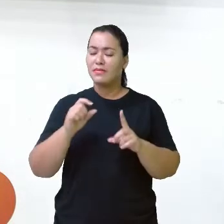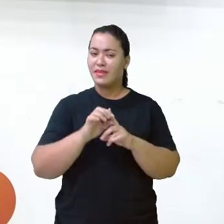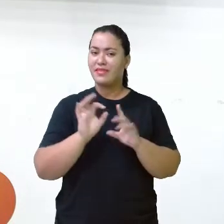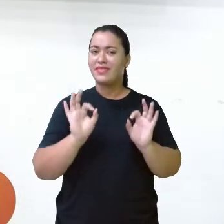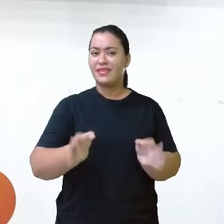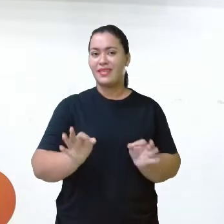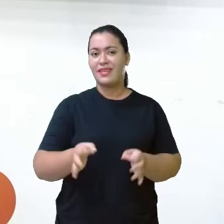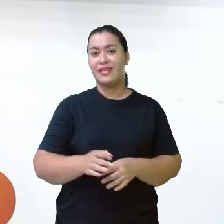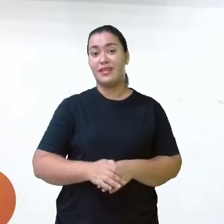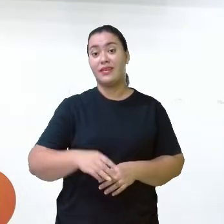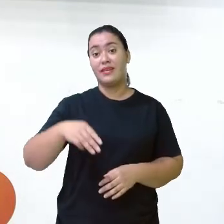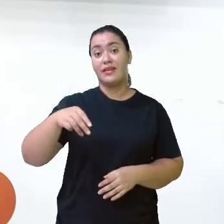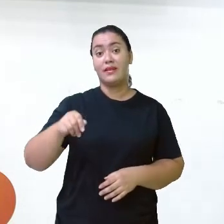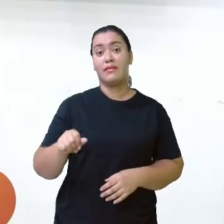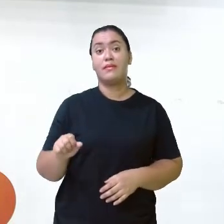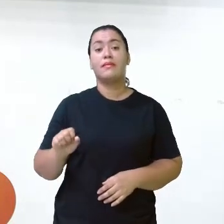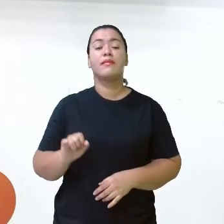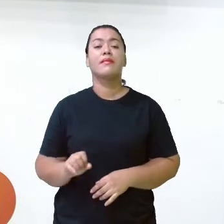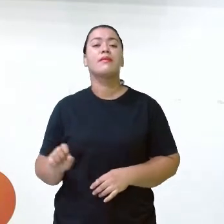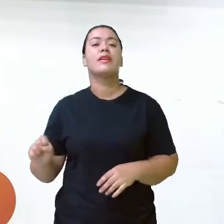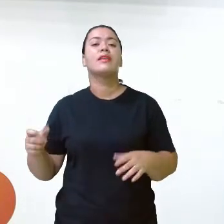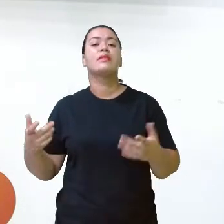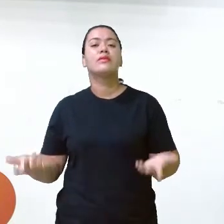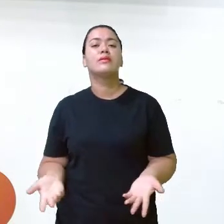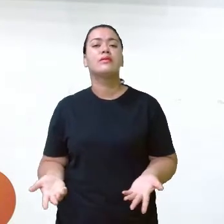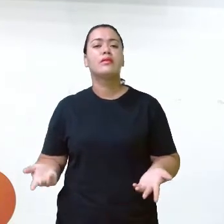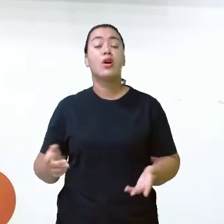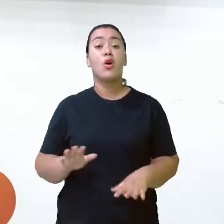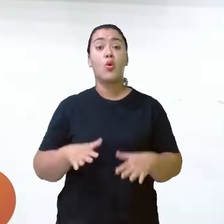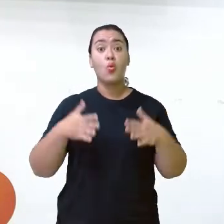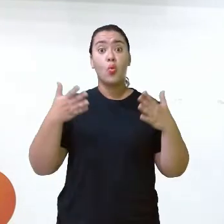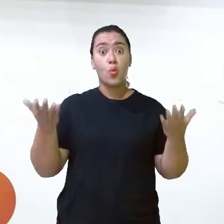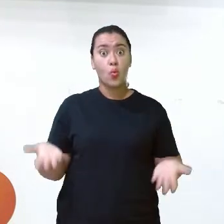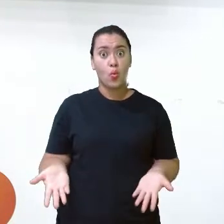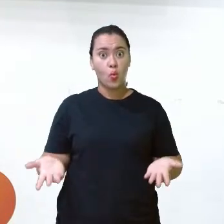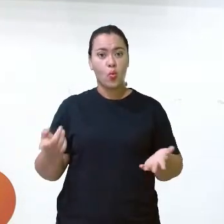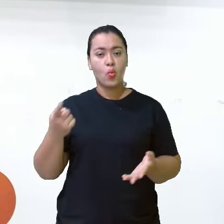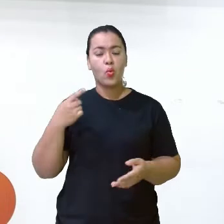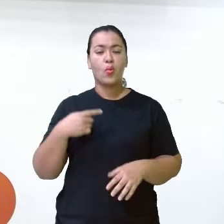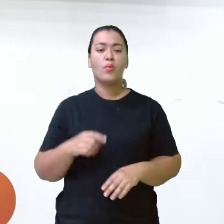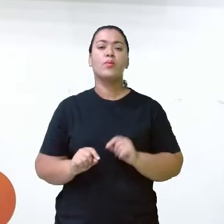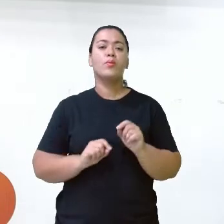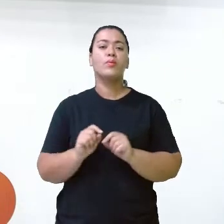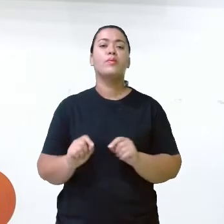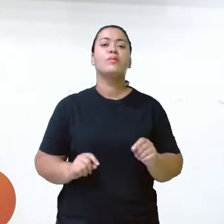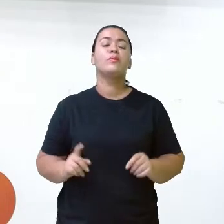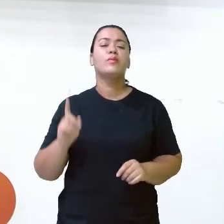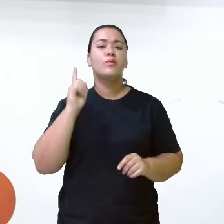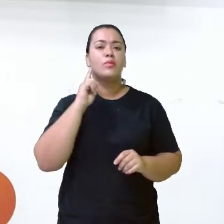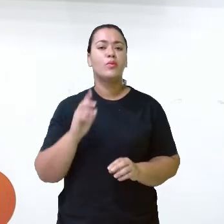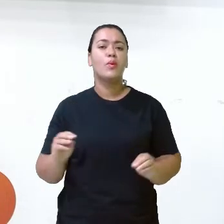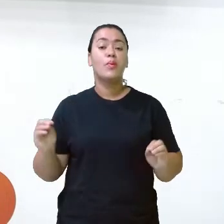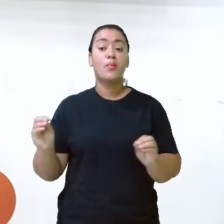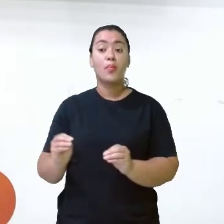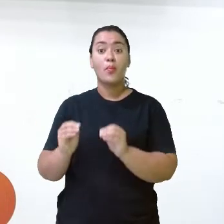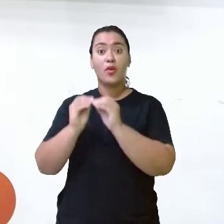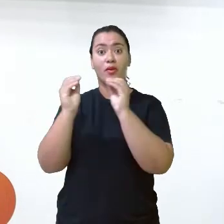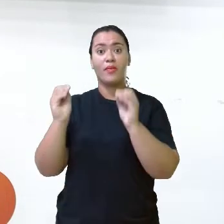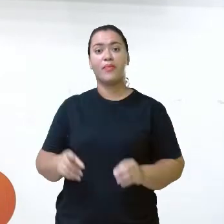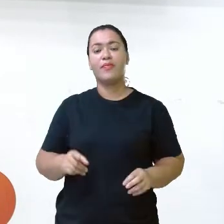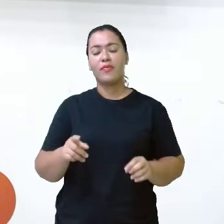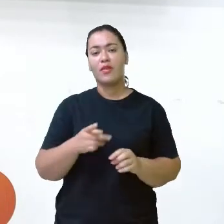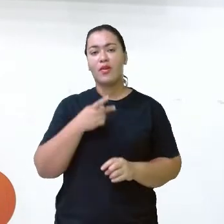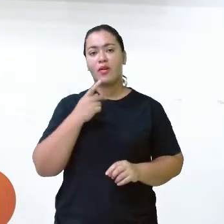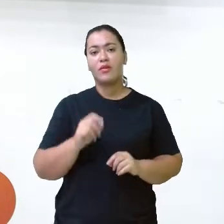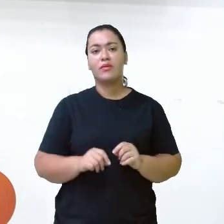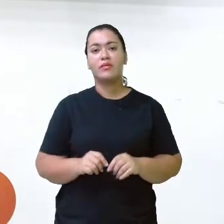mesmo. Mas, quando Cibele foi lá e deu um beijinho no Filéas, ele